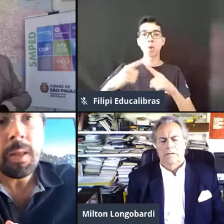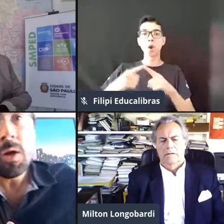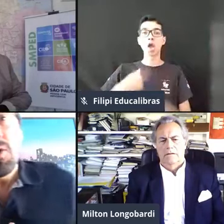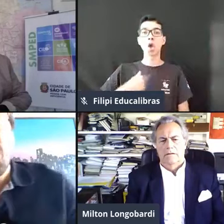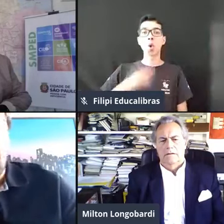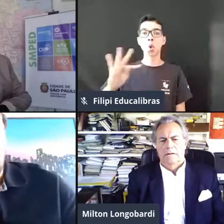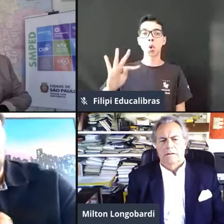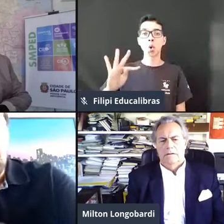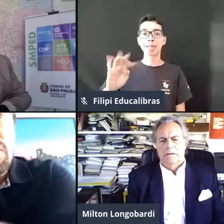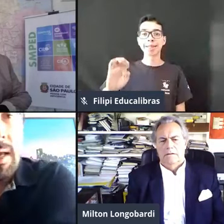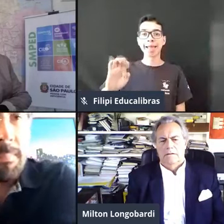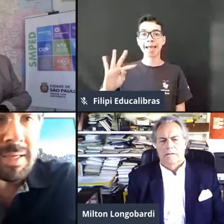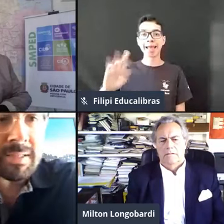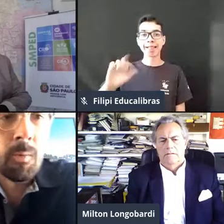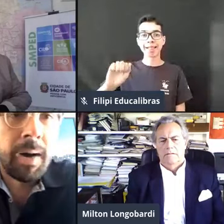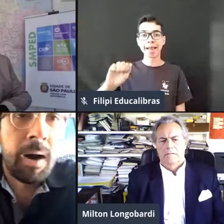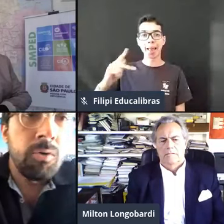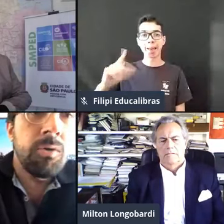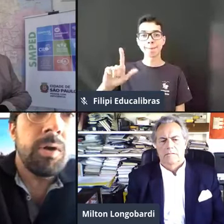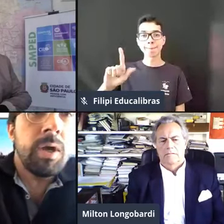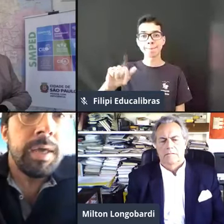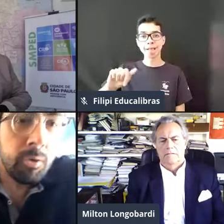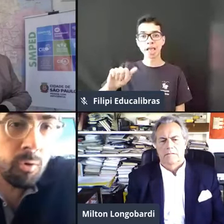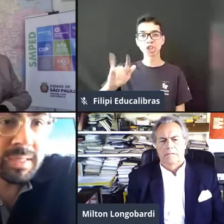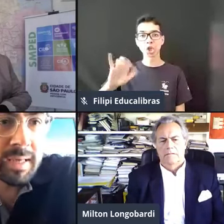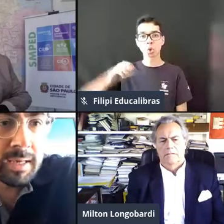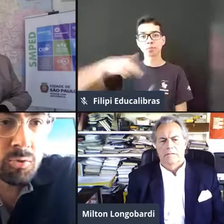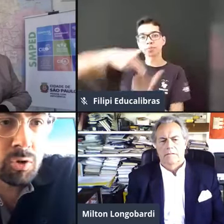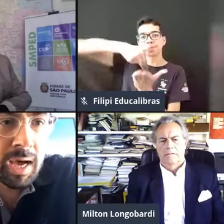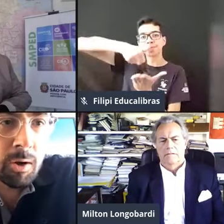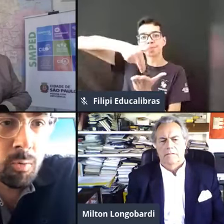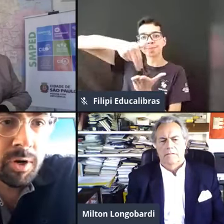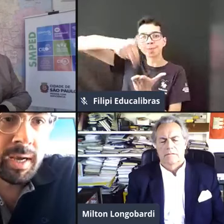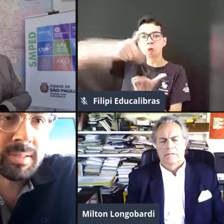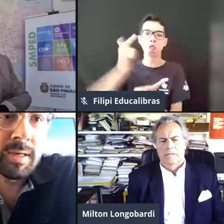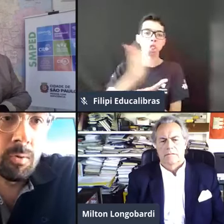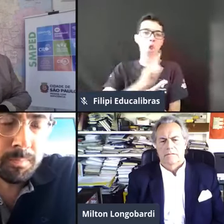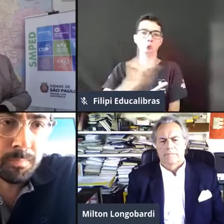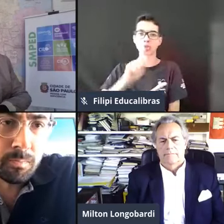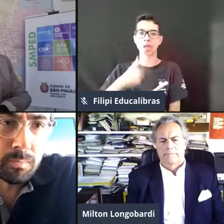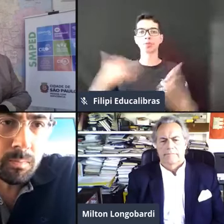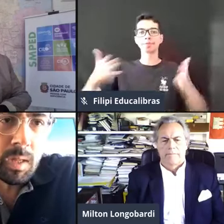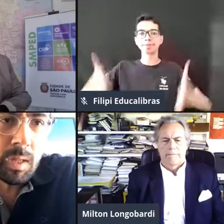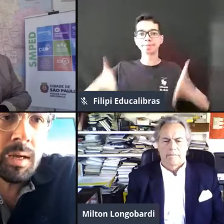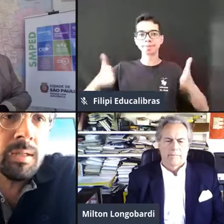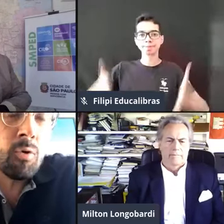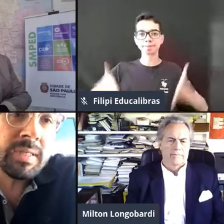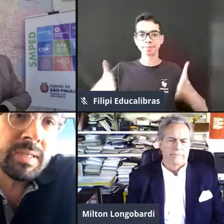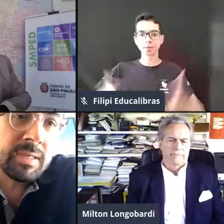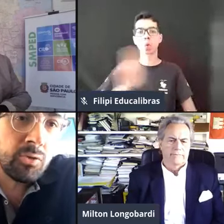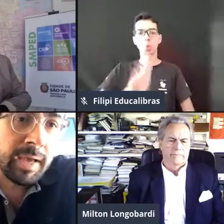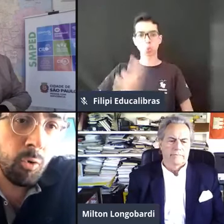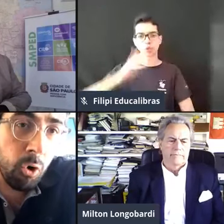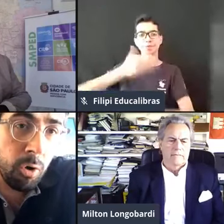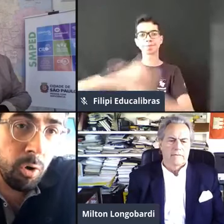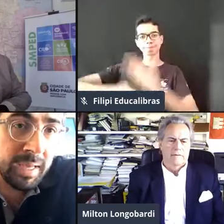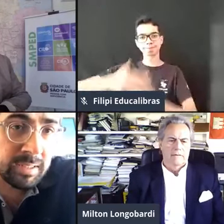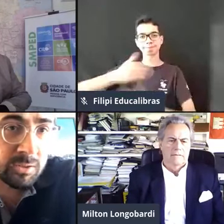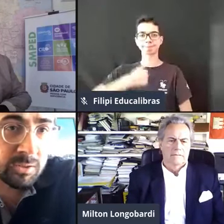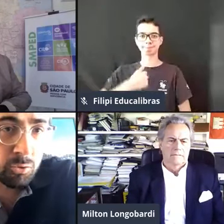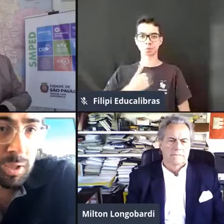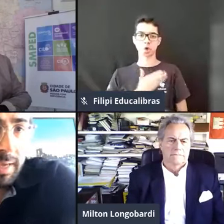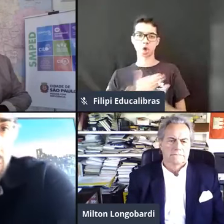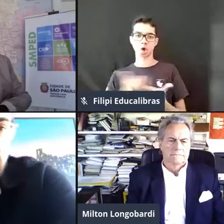motorizada, voltei para São Paulo e comecei a estudar comunicação. Então, comecei a estudar